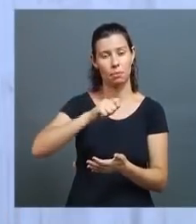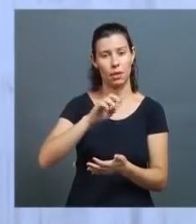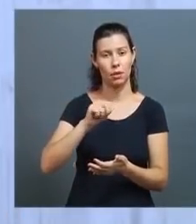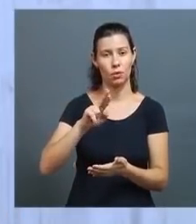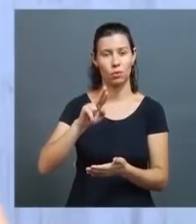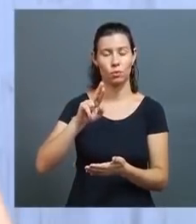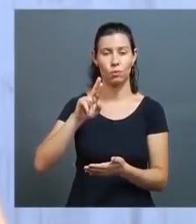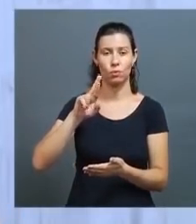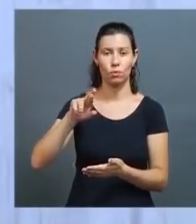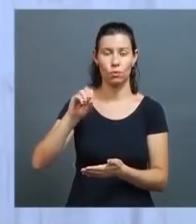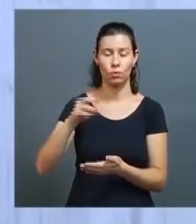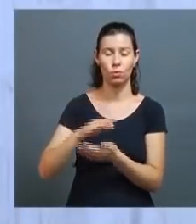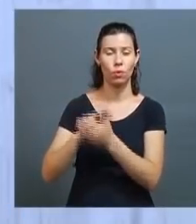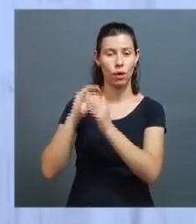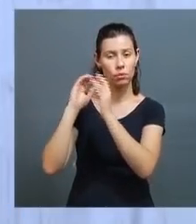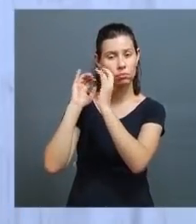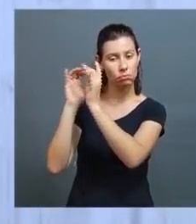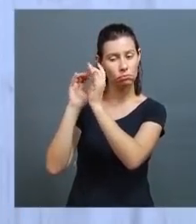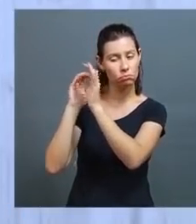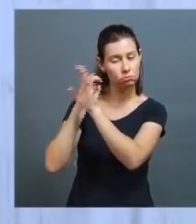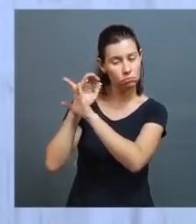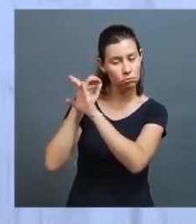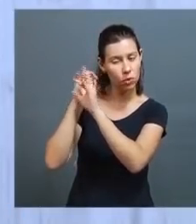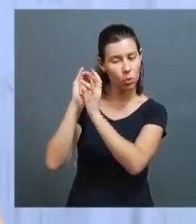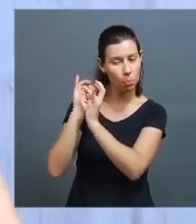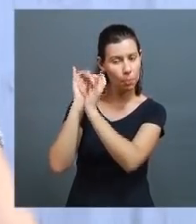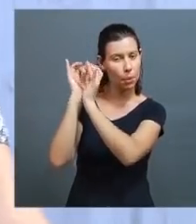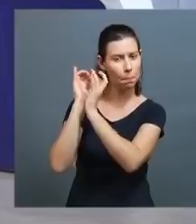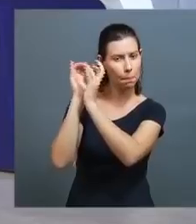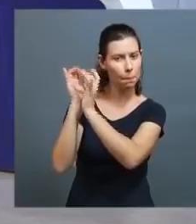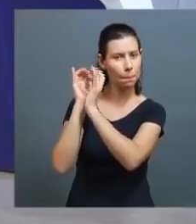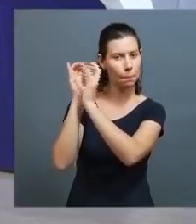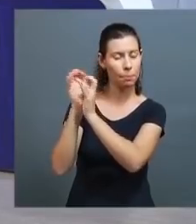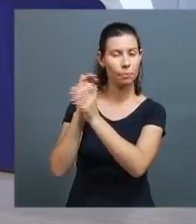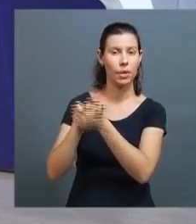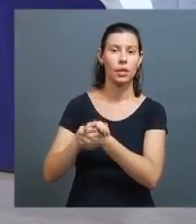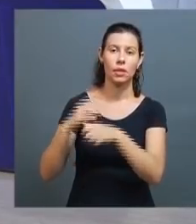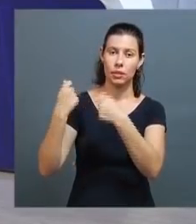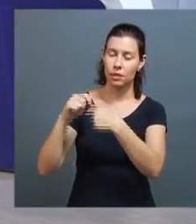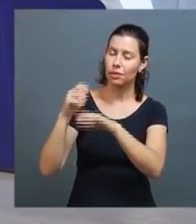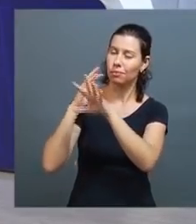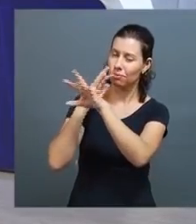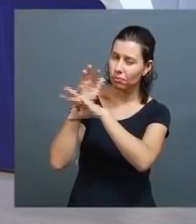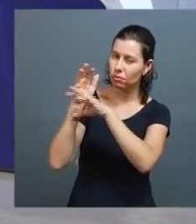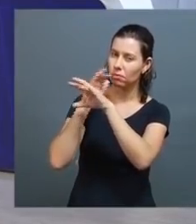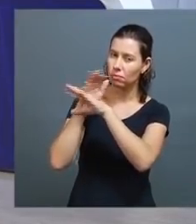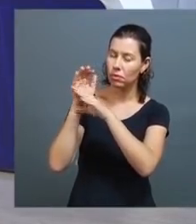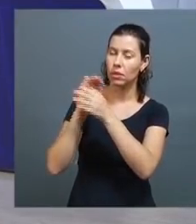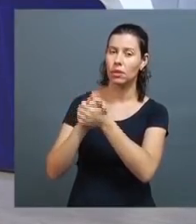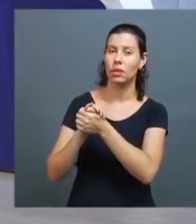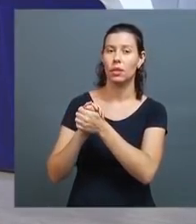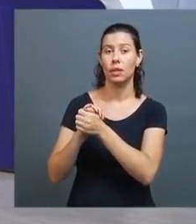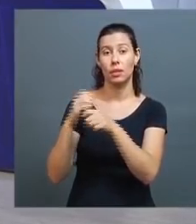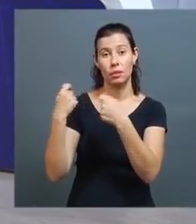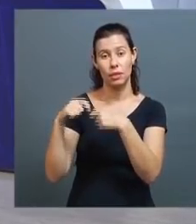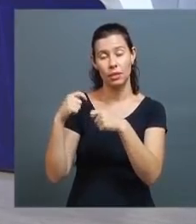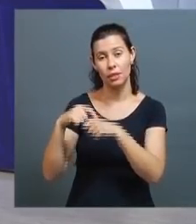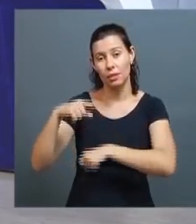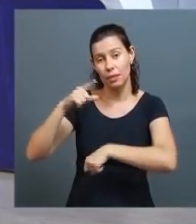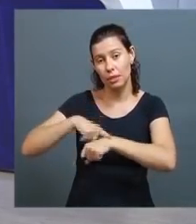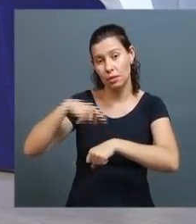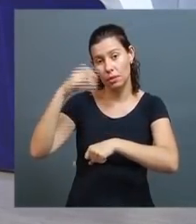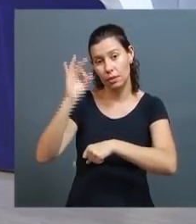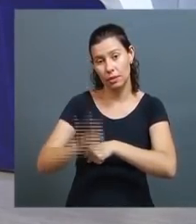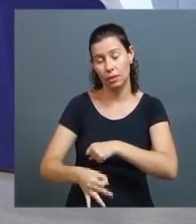se desenvolver frente à estimulação. Então, a estimulação, ela é essencial e ela tem que ser oportuna, tem que ser na época